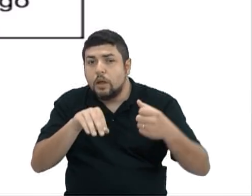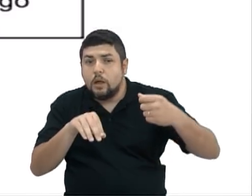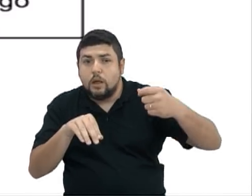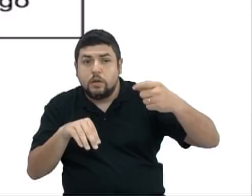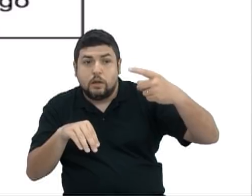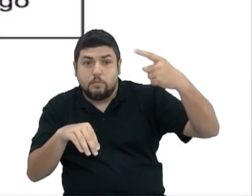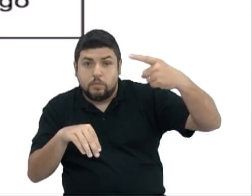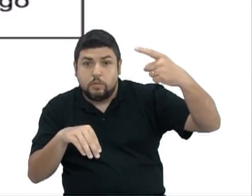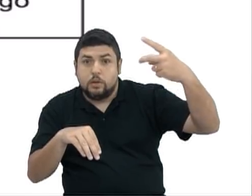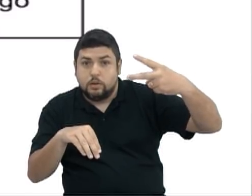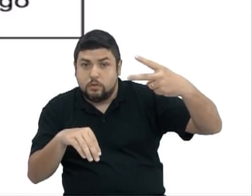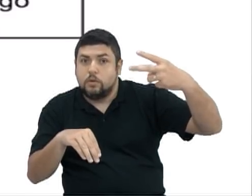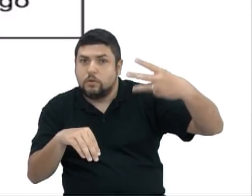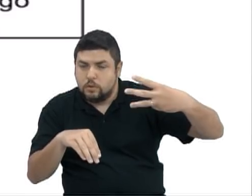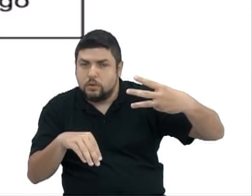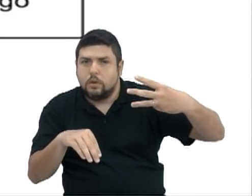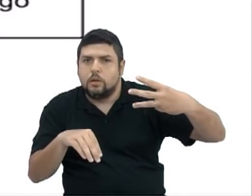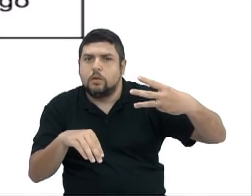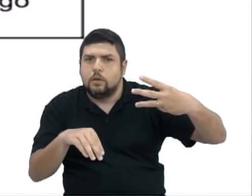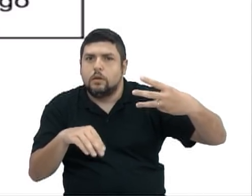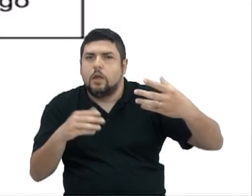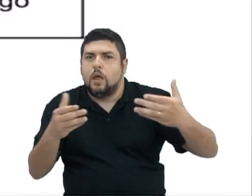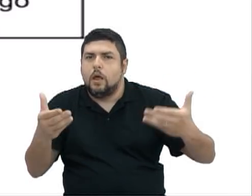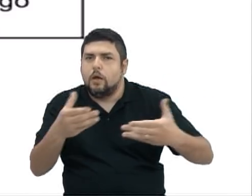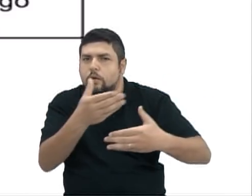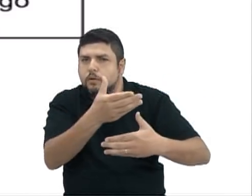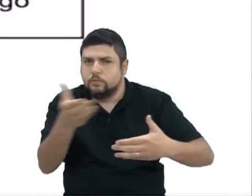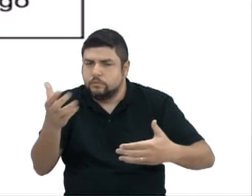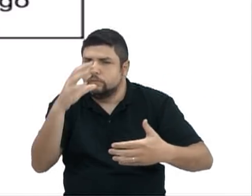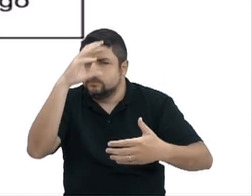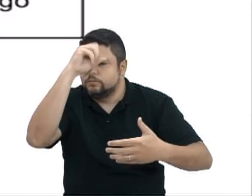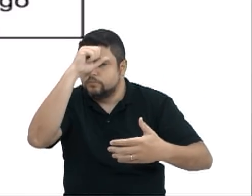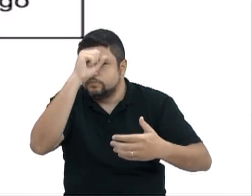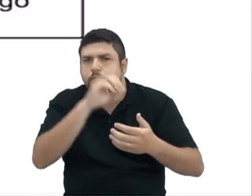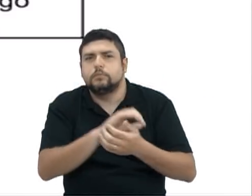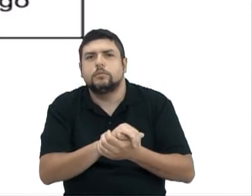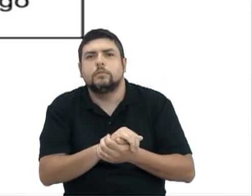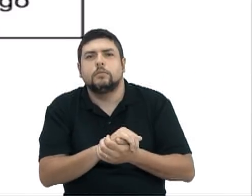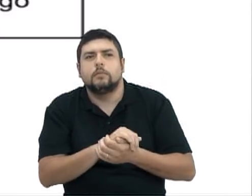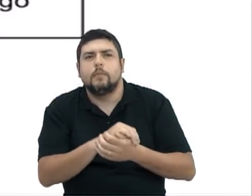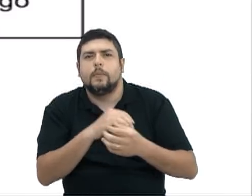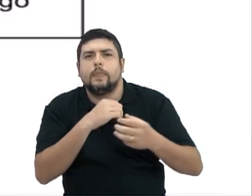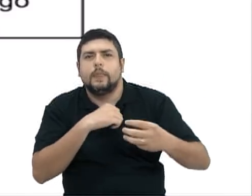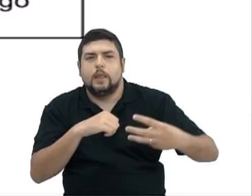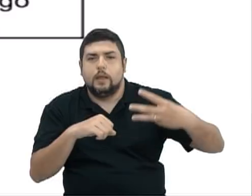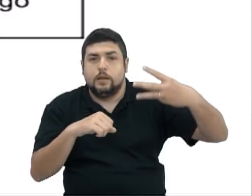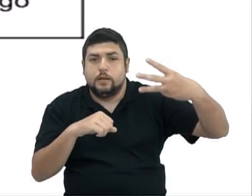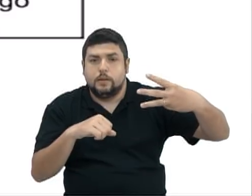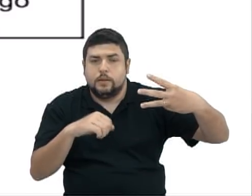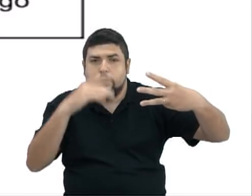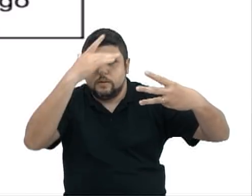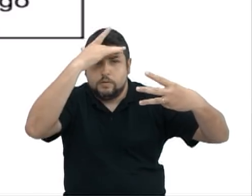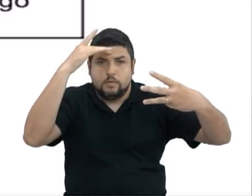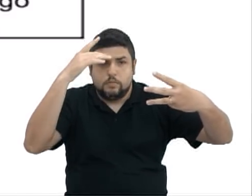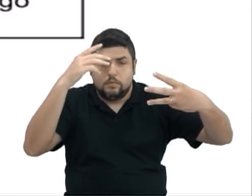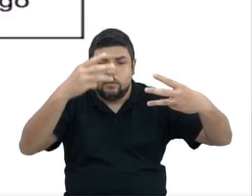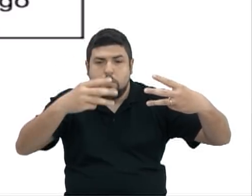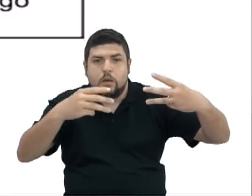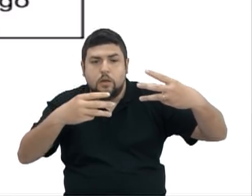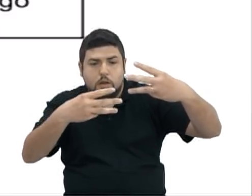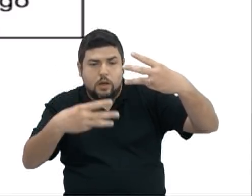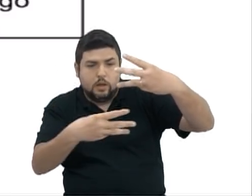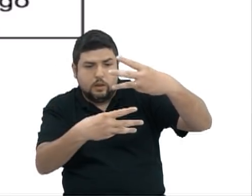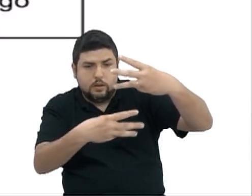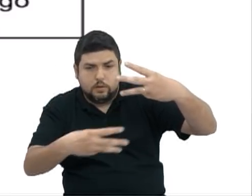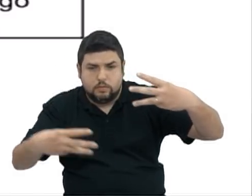ser como a professora aqui. Aprendam agora. Então, observe, eu tenho 3 pessoas. E essas de baixo são apenas o